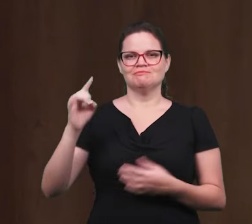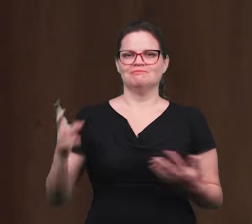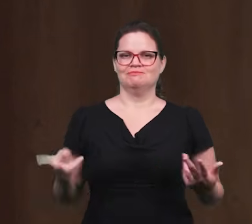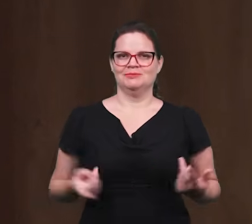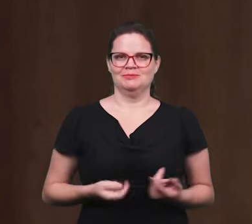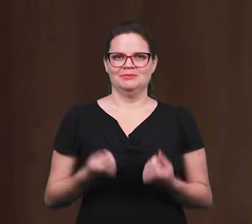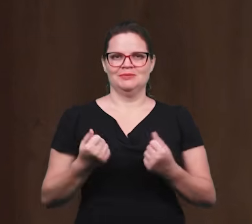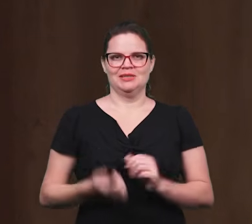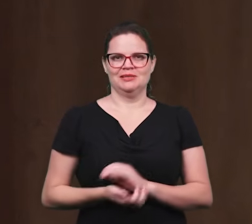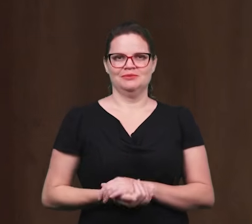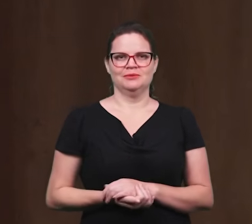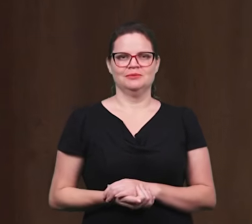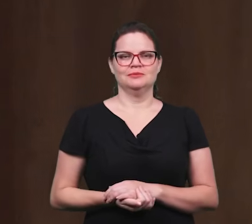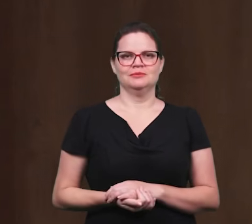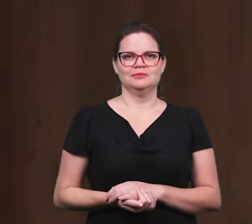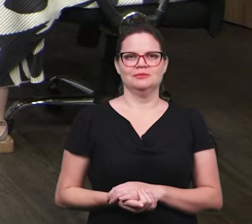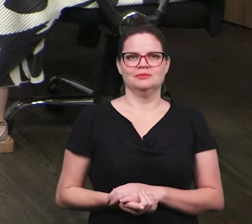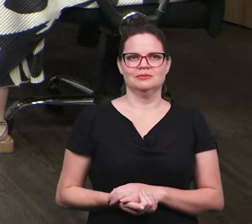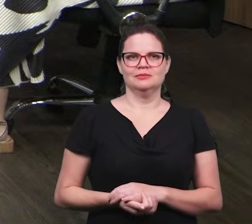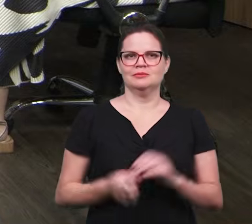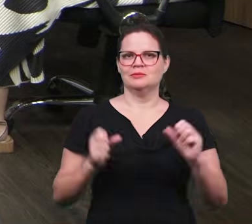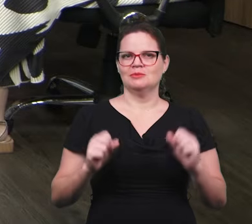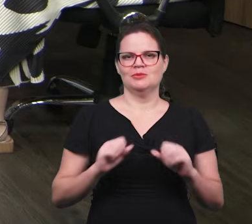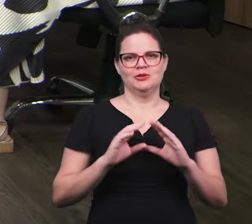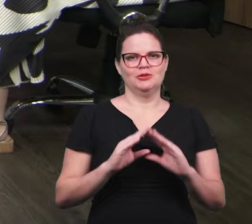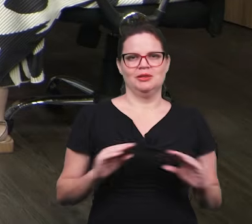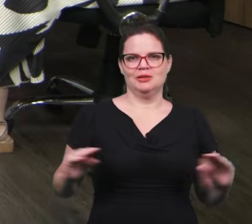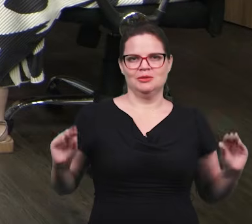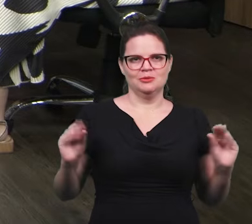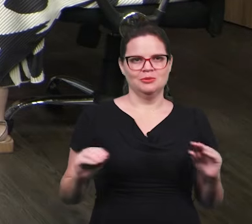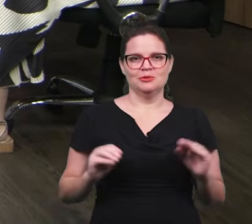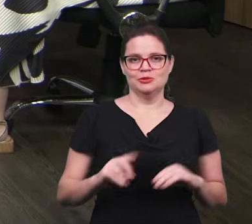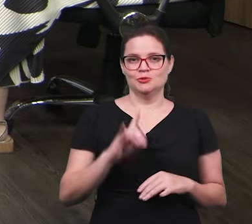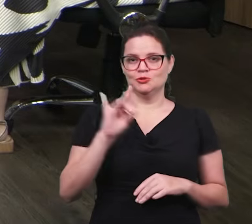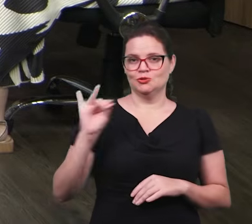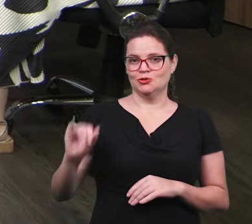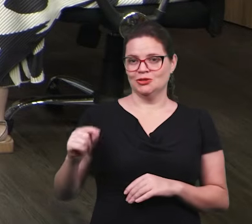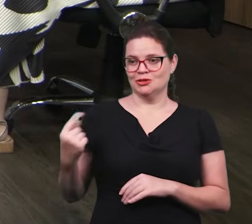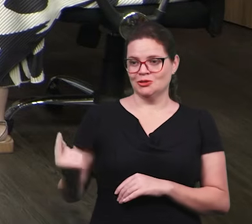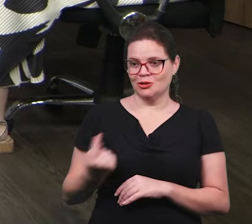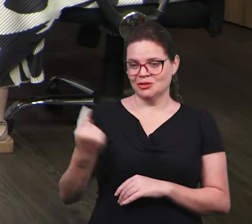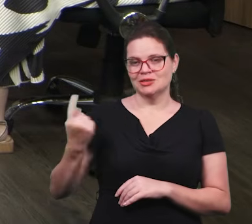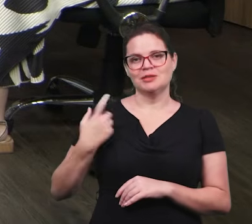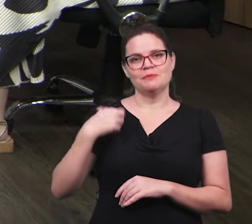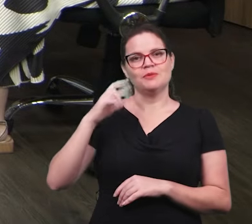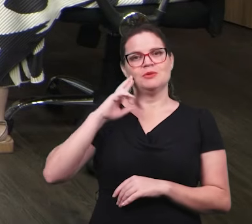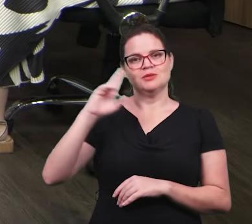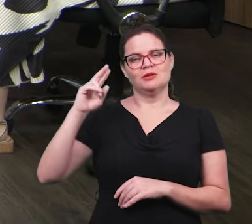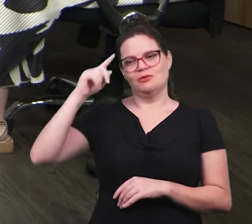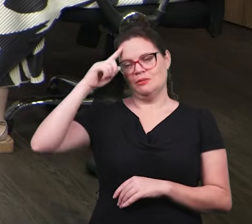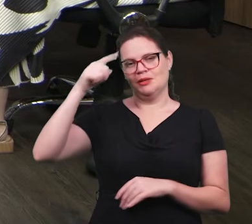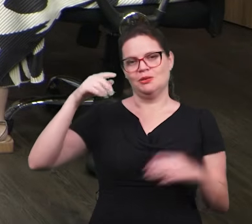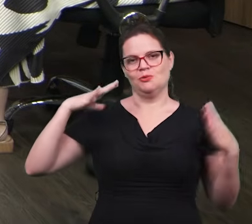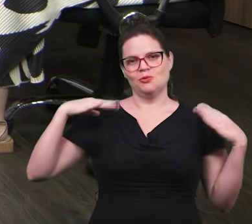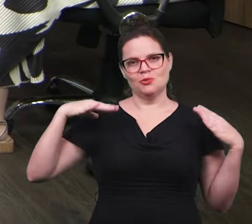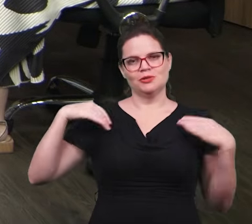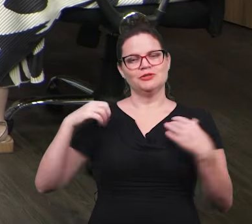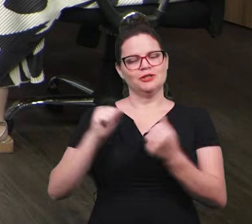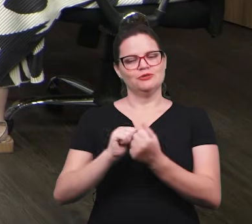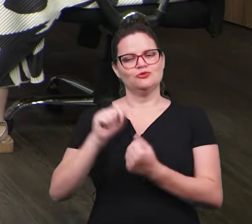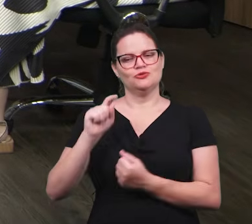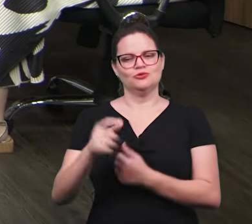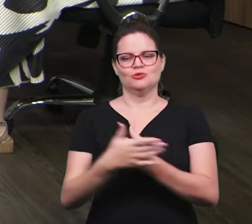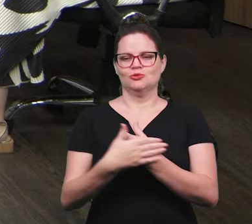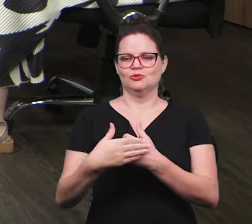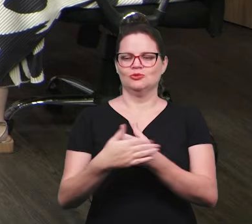maravilhoso. Glória a Deus. Então, não pode ficar tranquilo, Mateus, que o dia que você estiver lá sozinho, o anjo do Senhor vai estar ao seu lado, Amém. Você vai ter o